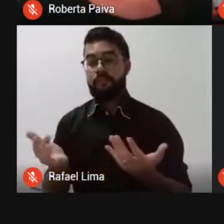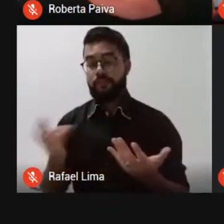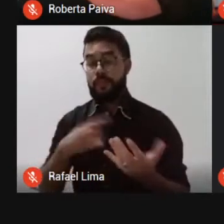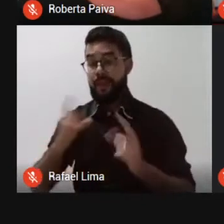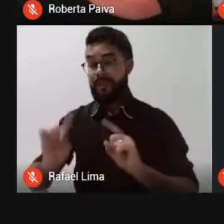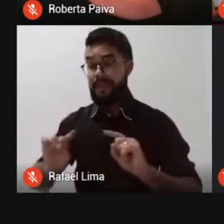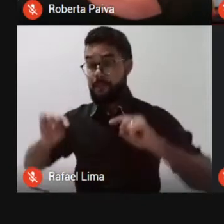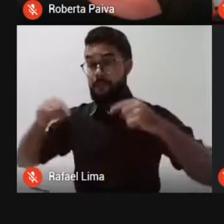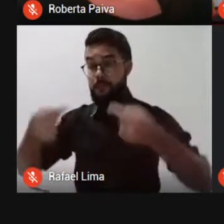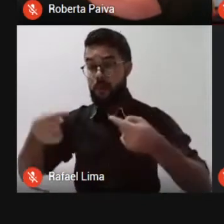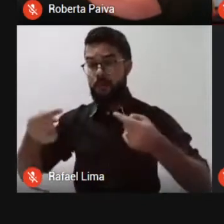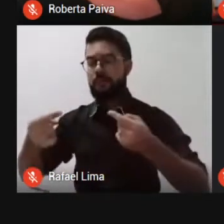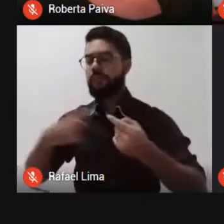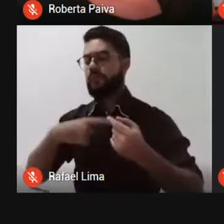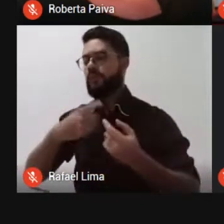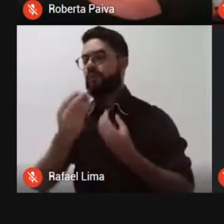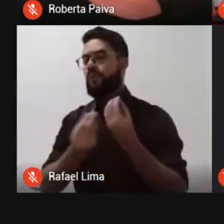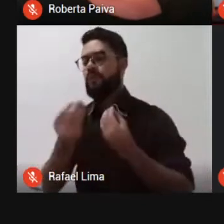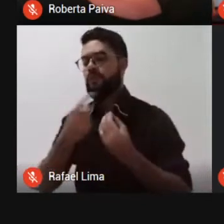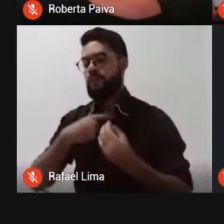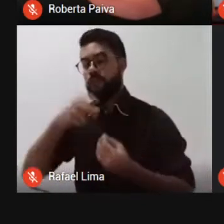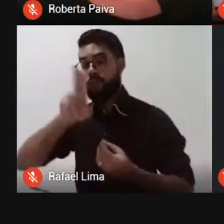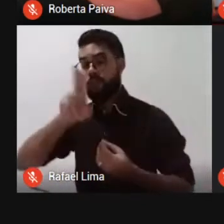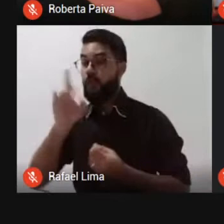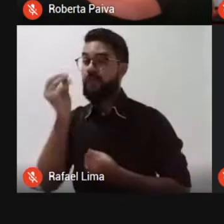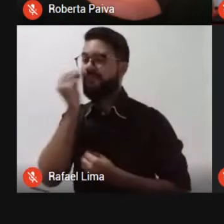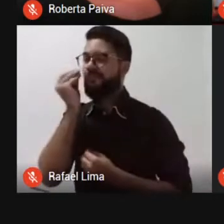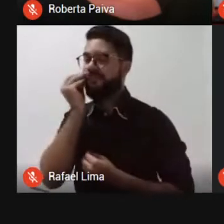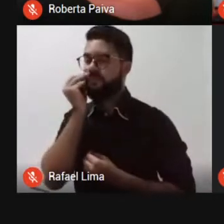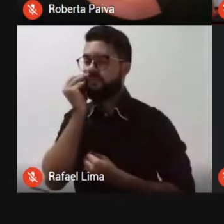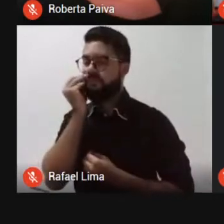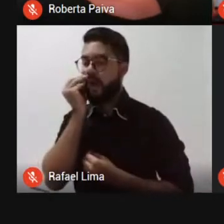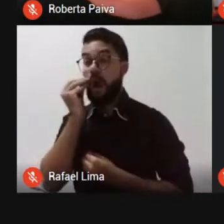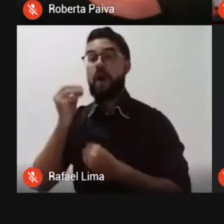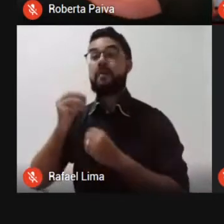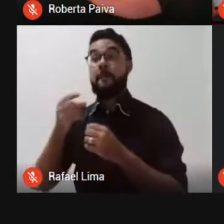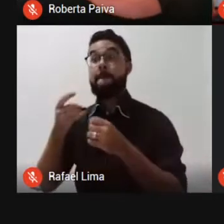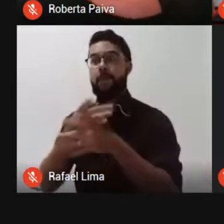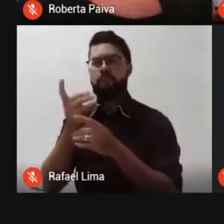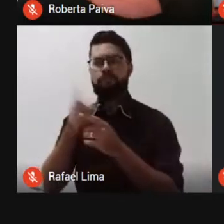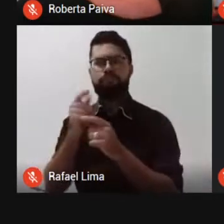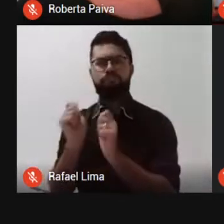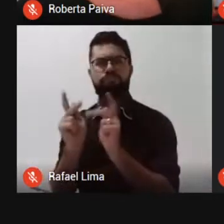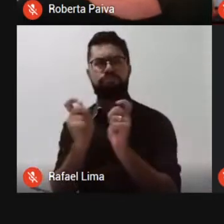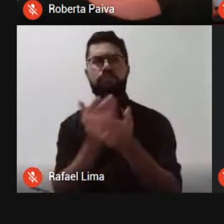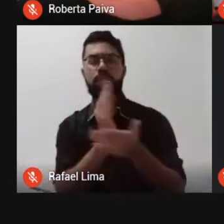feito, aí a gente fez a nível de protótipo, depois foi mãos à obra para alimentar esses dados, para estender